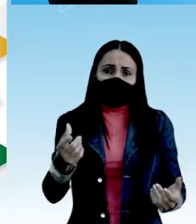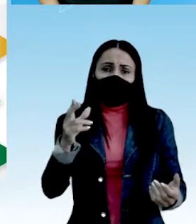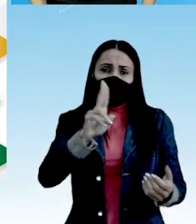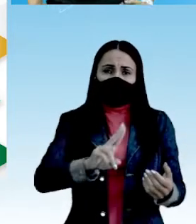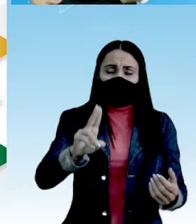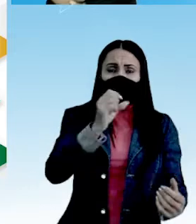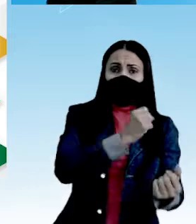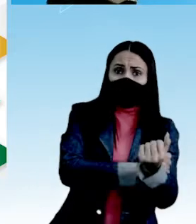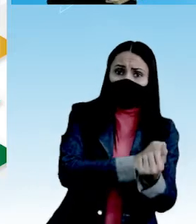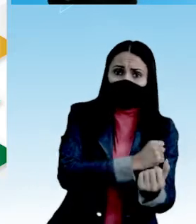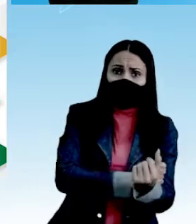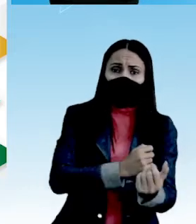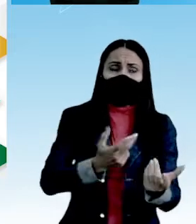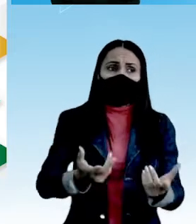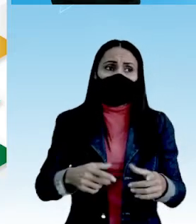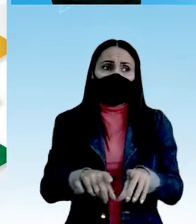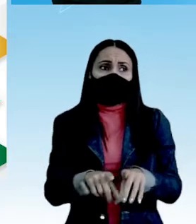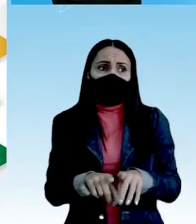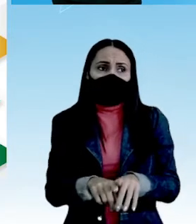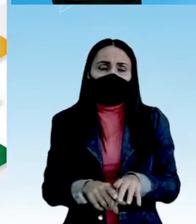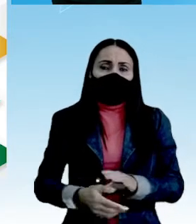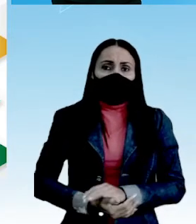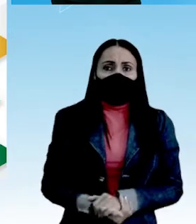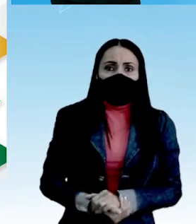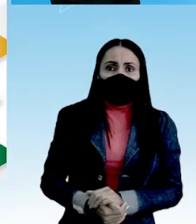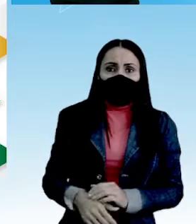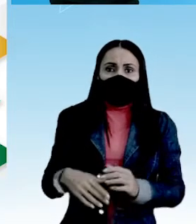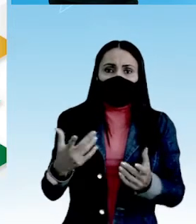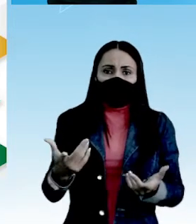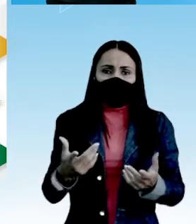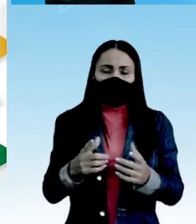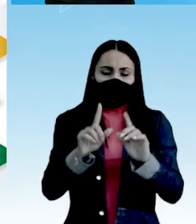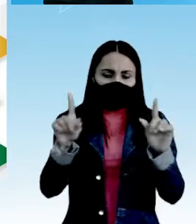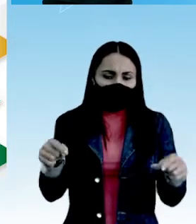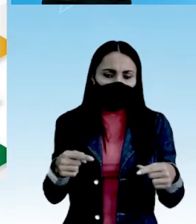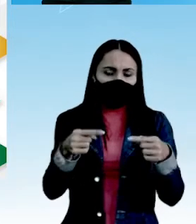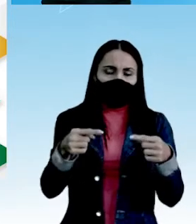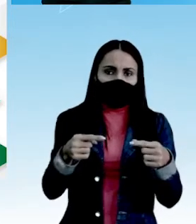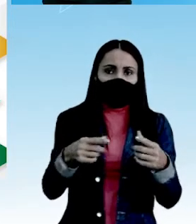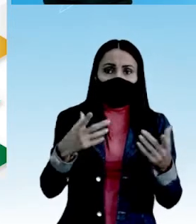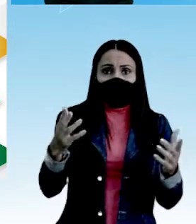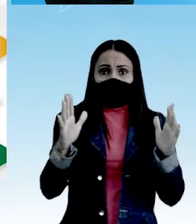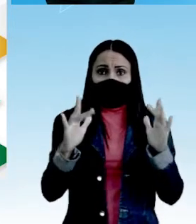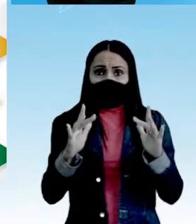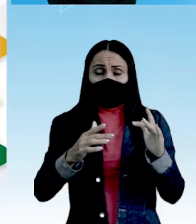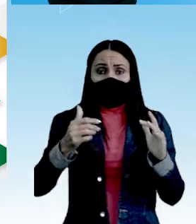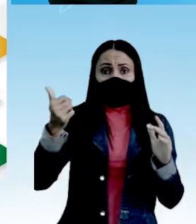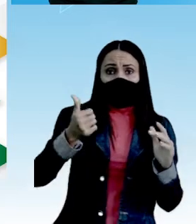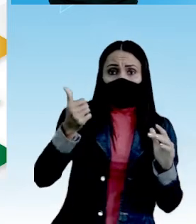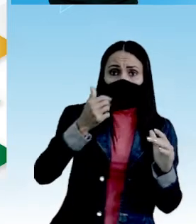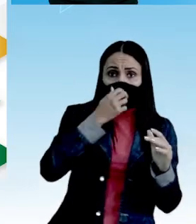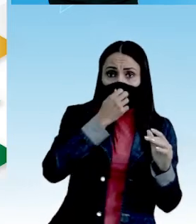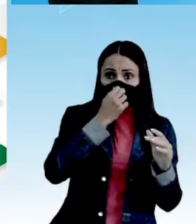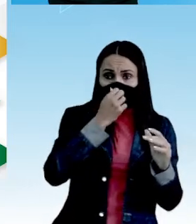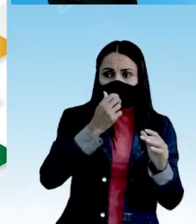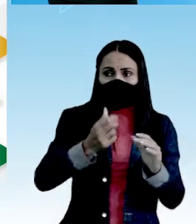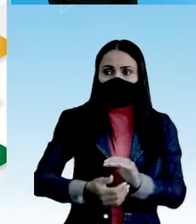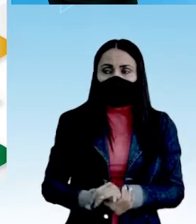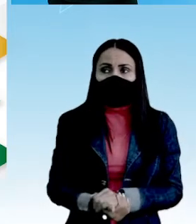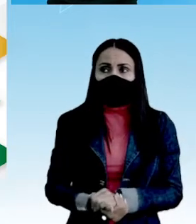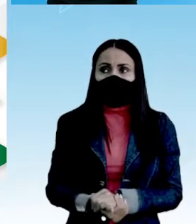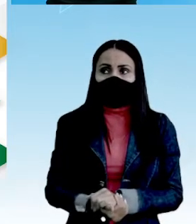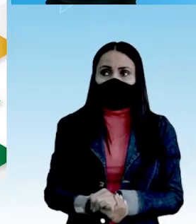ela se afundou e ela traz muito esse conflito, né? Porque ela namorou primeiro ele, né? Acho que mas